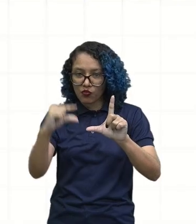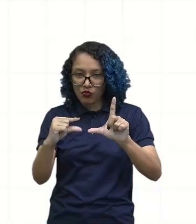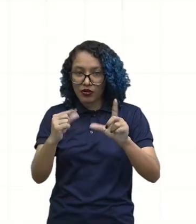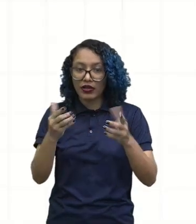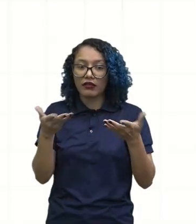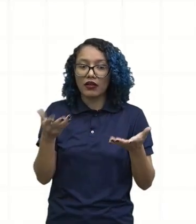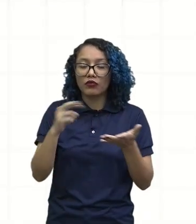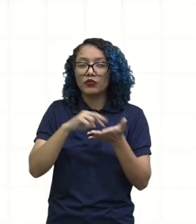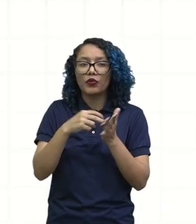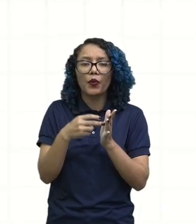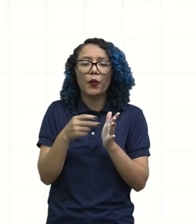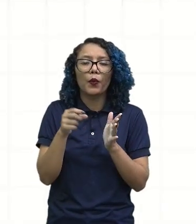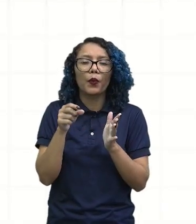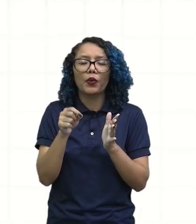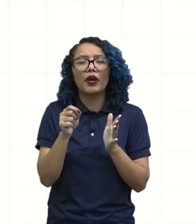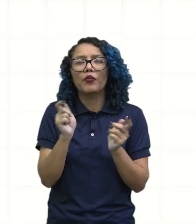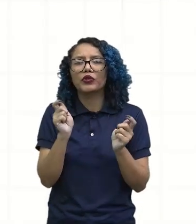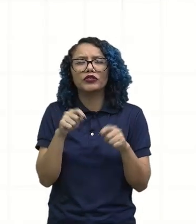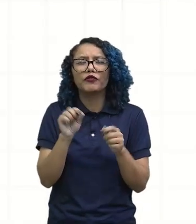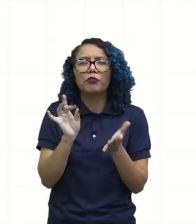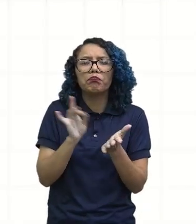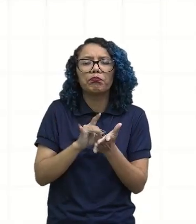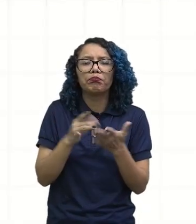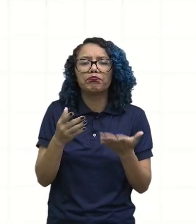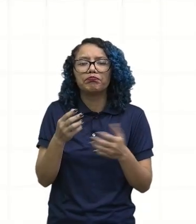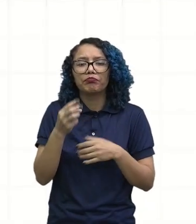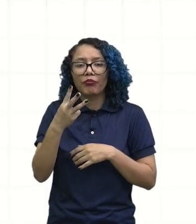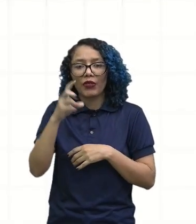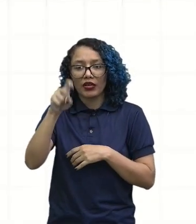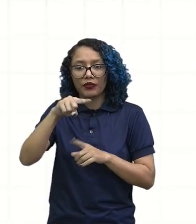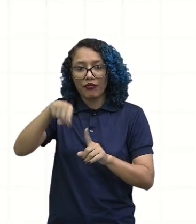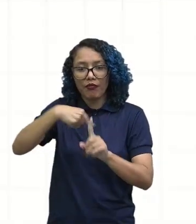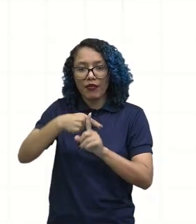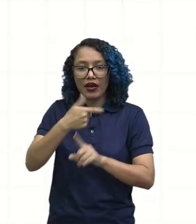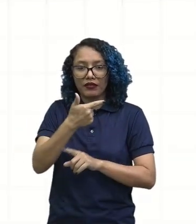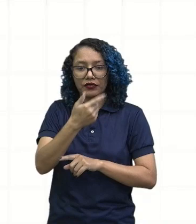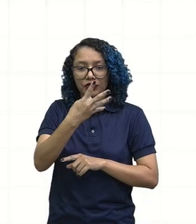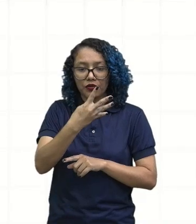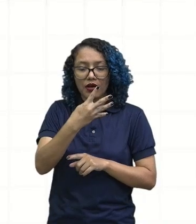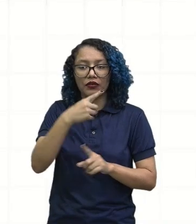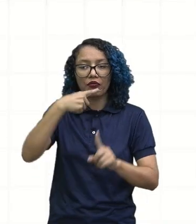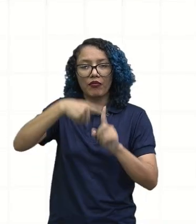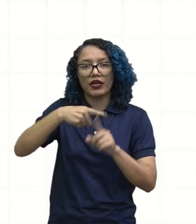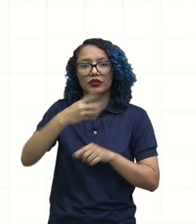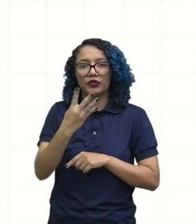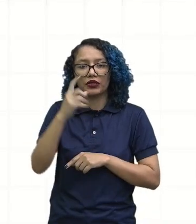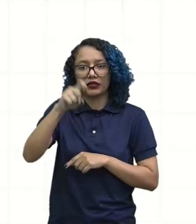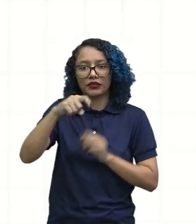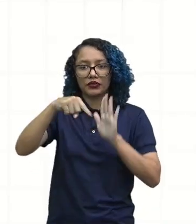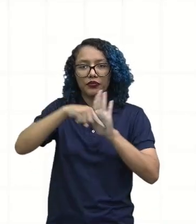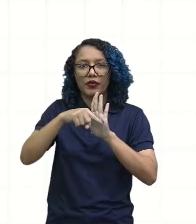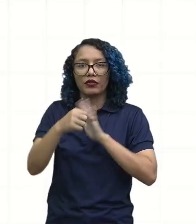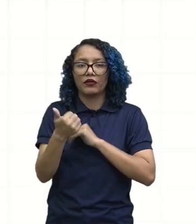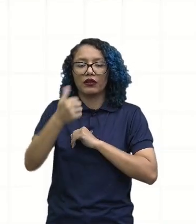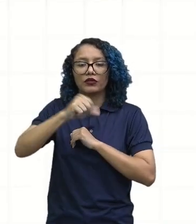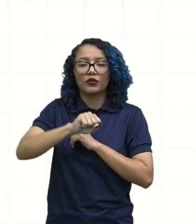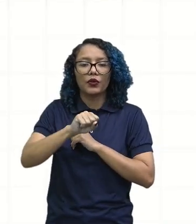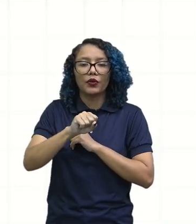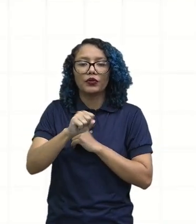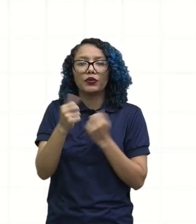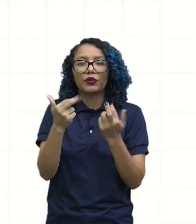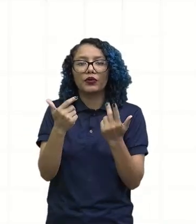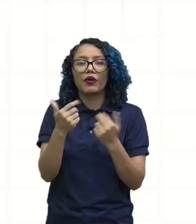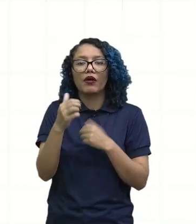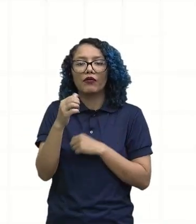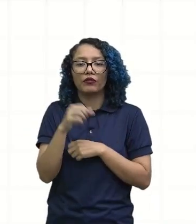podemos dizer o seguinte, ó, que 3x mais 24 mais 4x menos 18 é